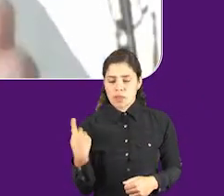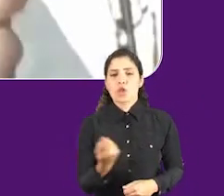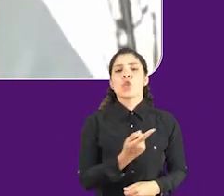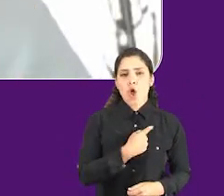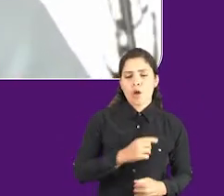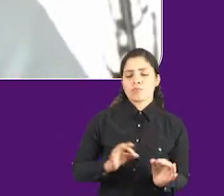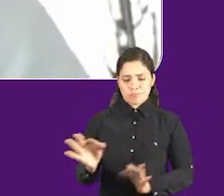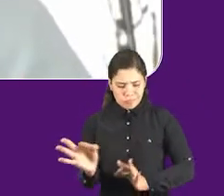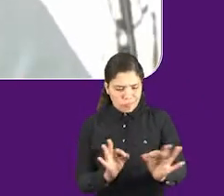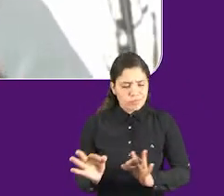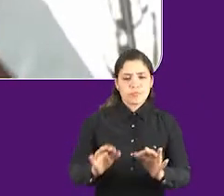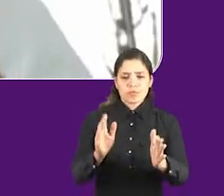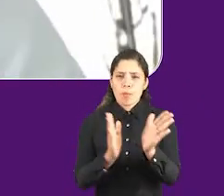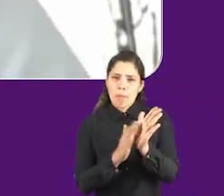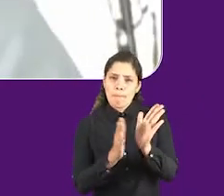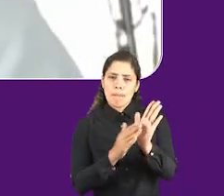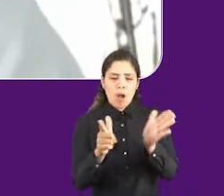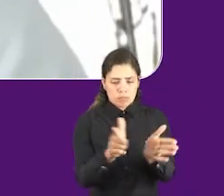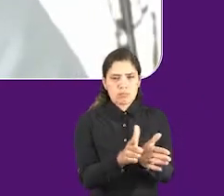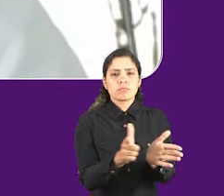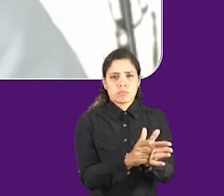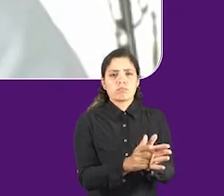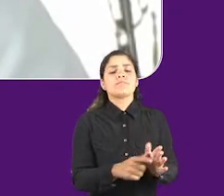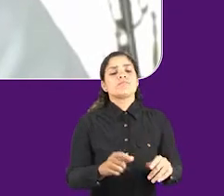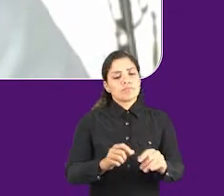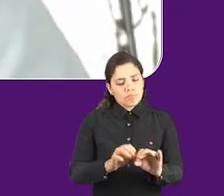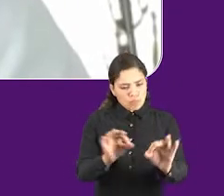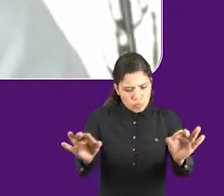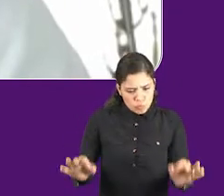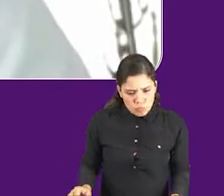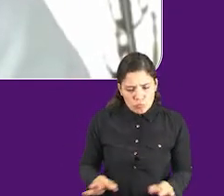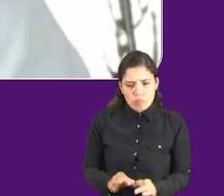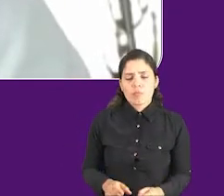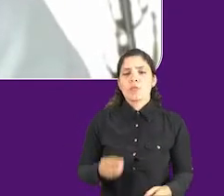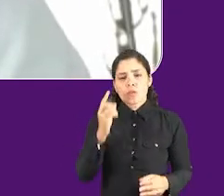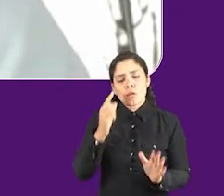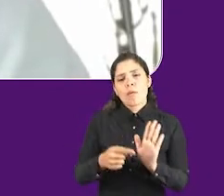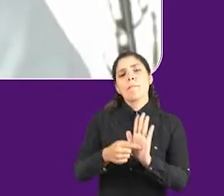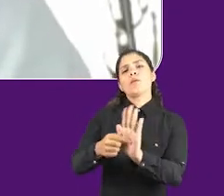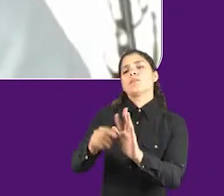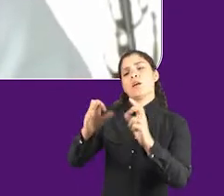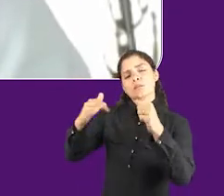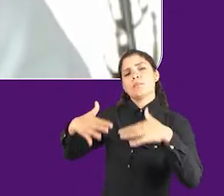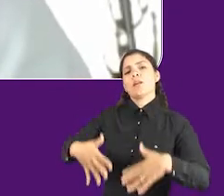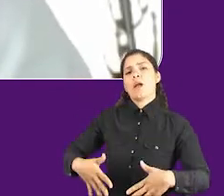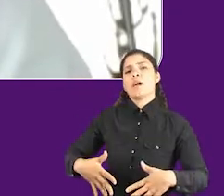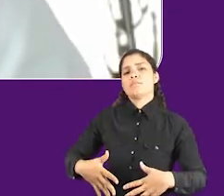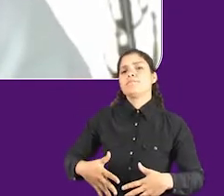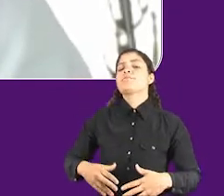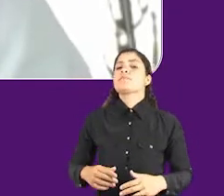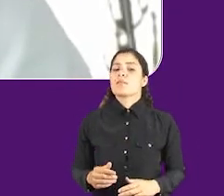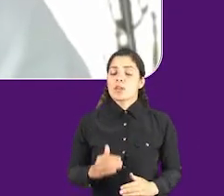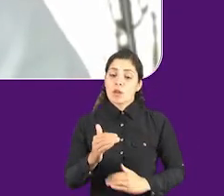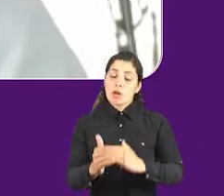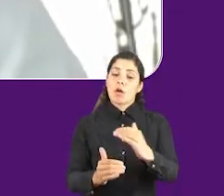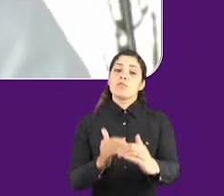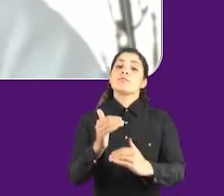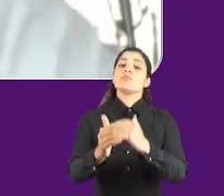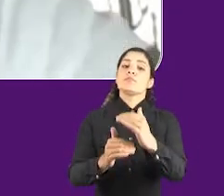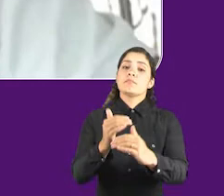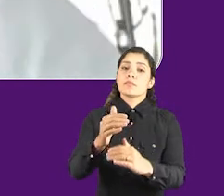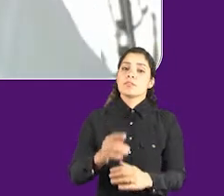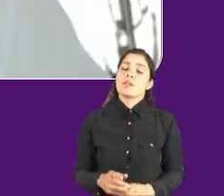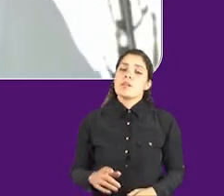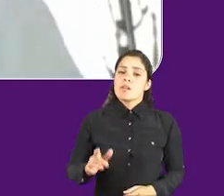é isso porque nós fizemos depois rap sou não sou papel junto com Adriana não não tinha usado nada e agora